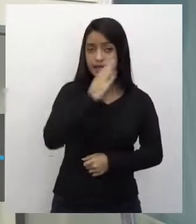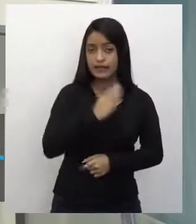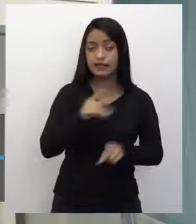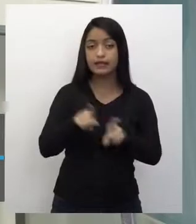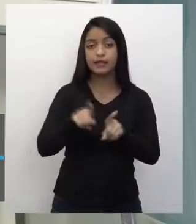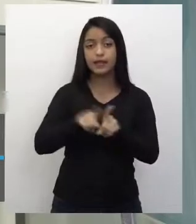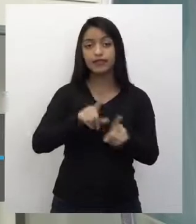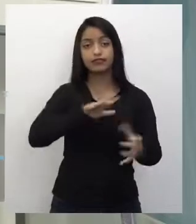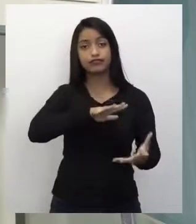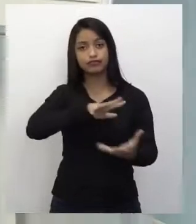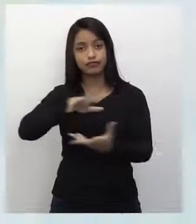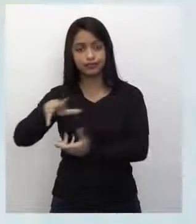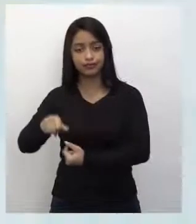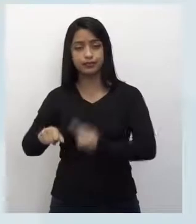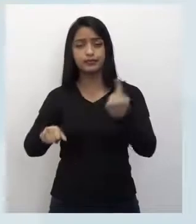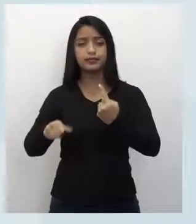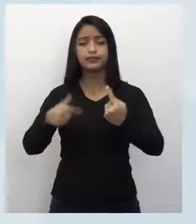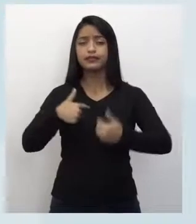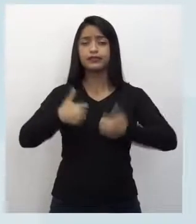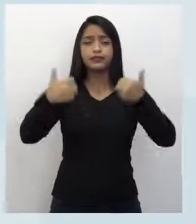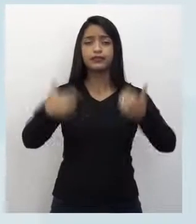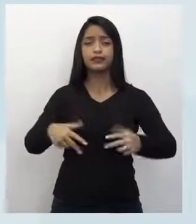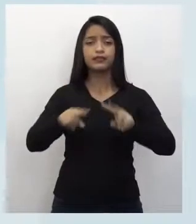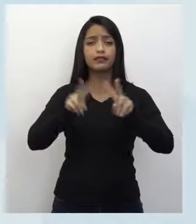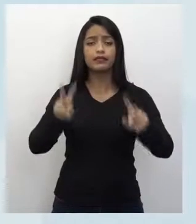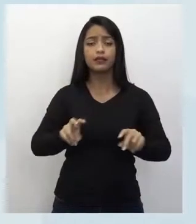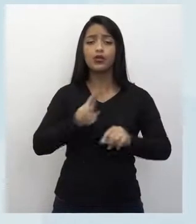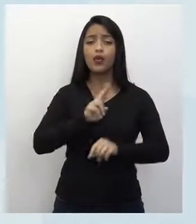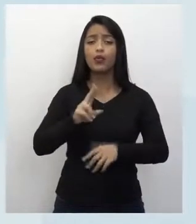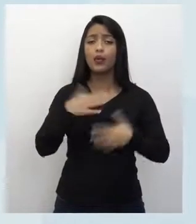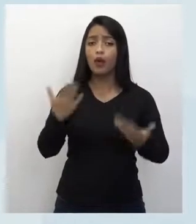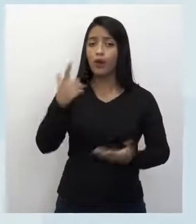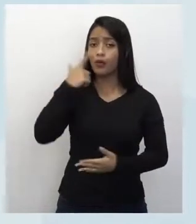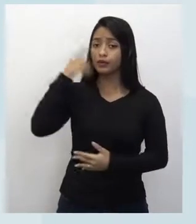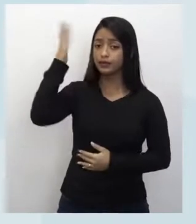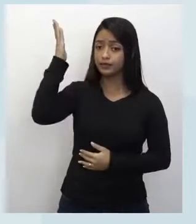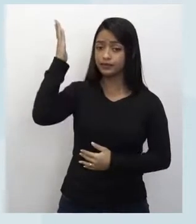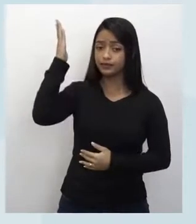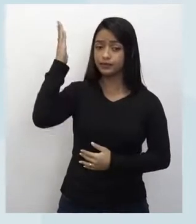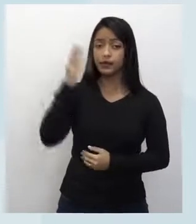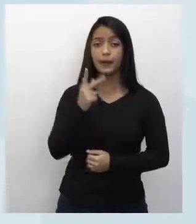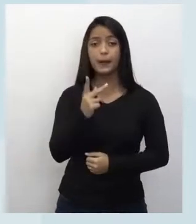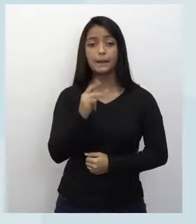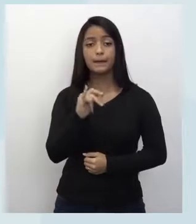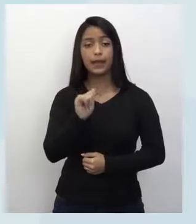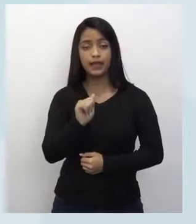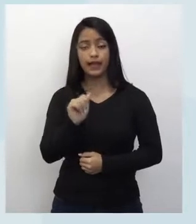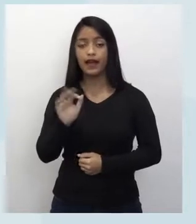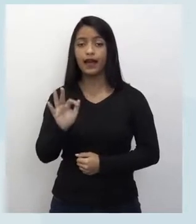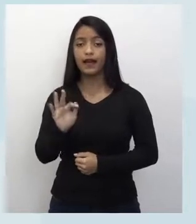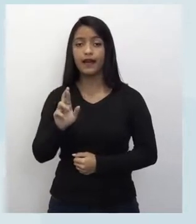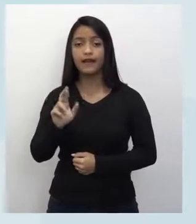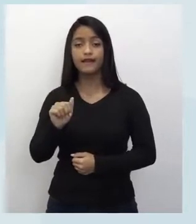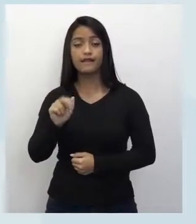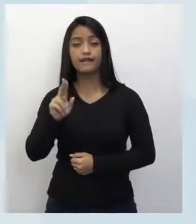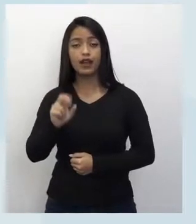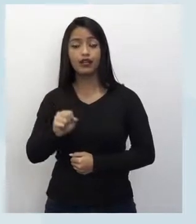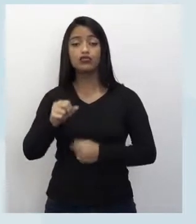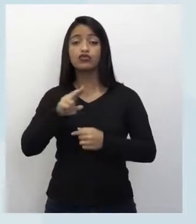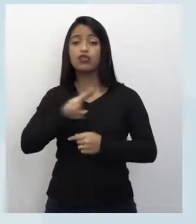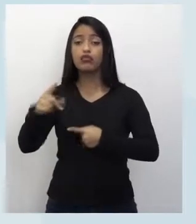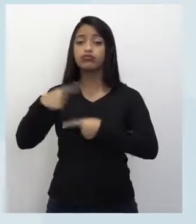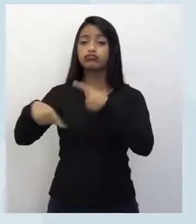falar primeiro da Pia Fraus Teatro Paulista. Pia Fraus é um nome que vem do latim e significa